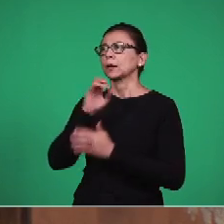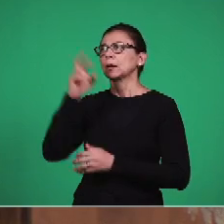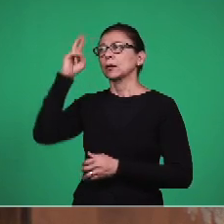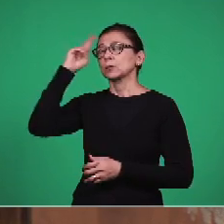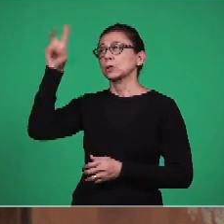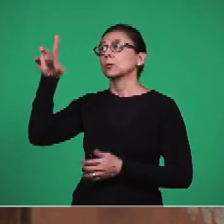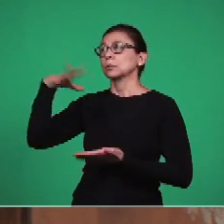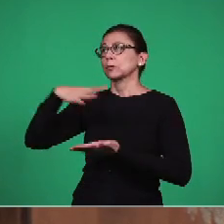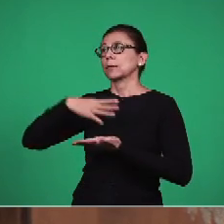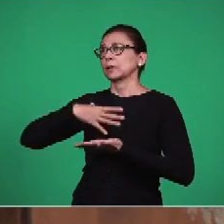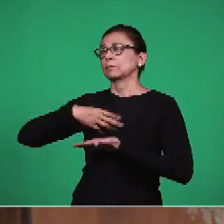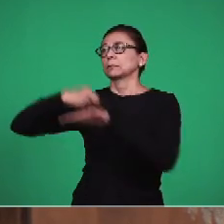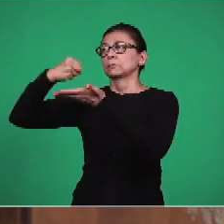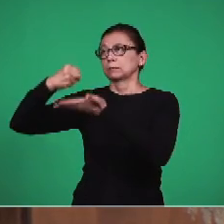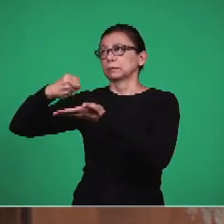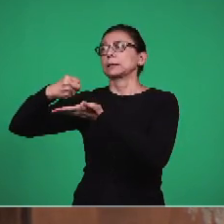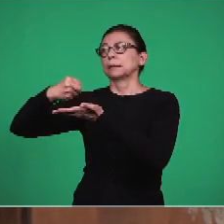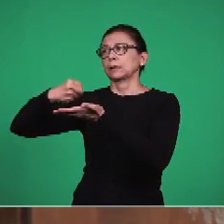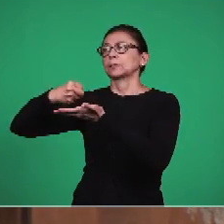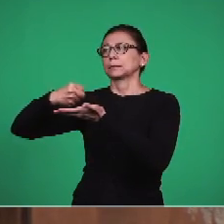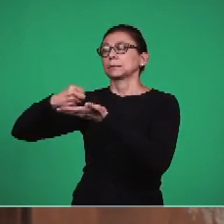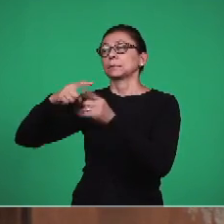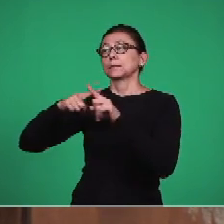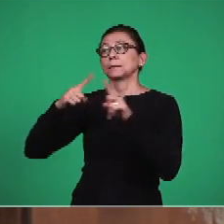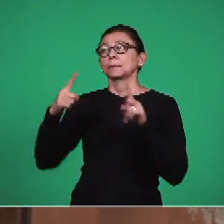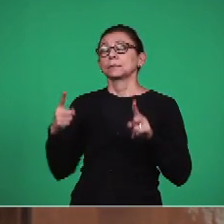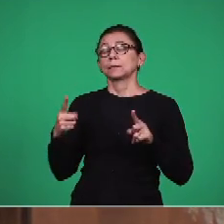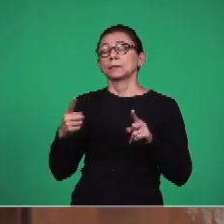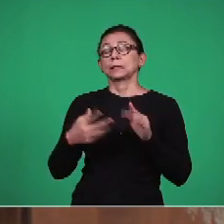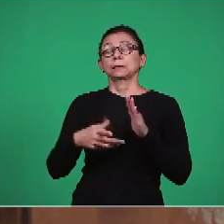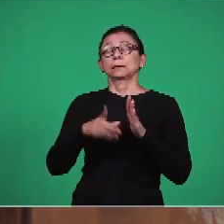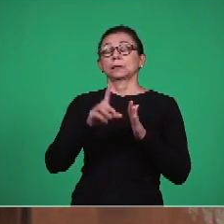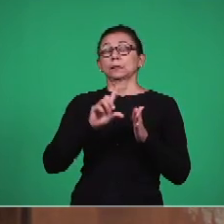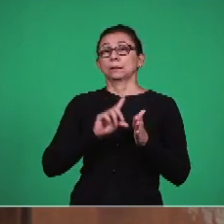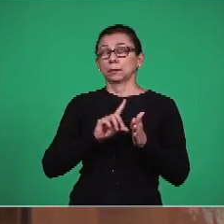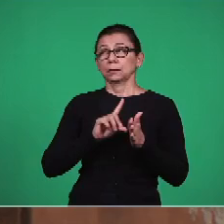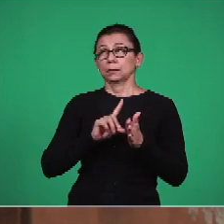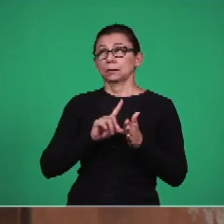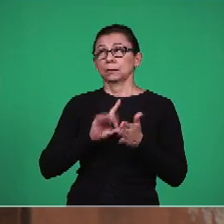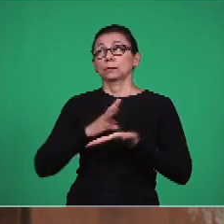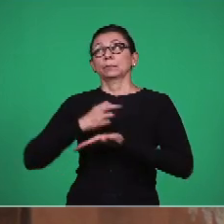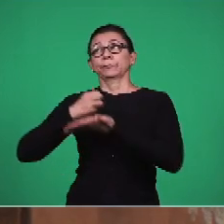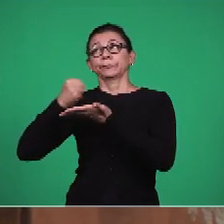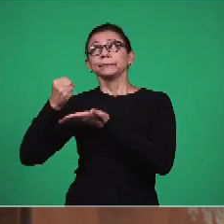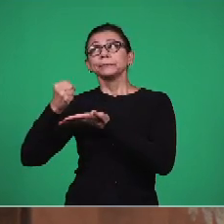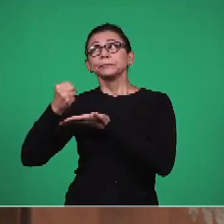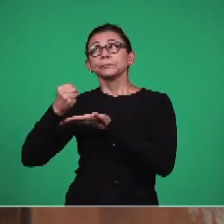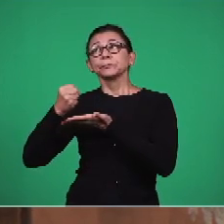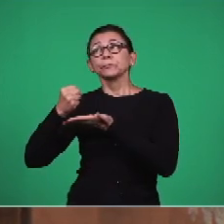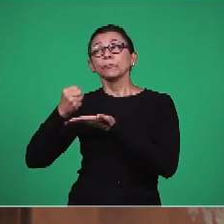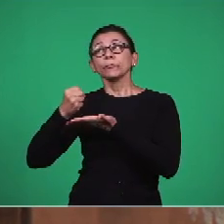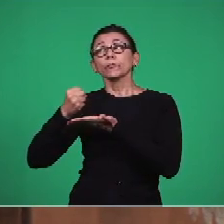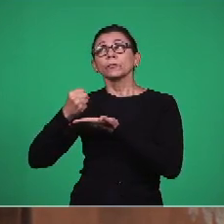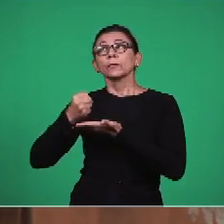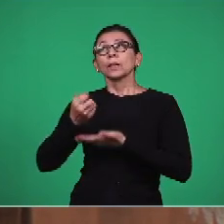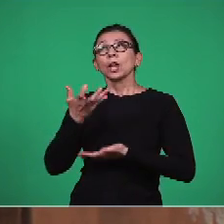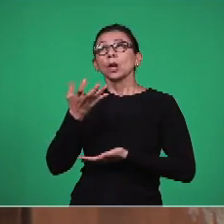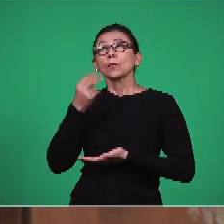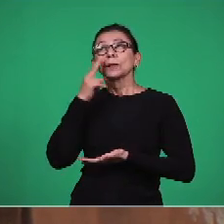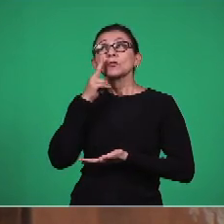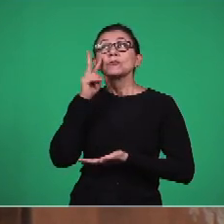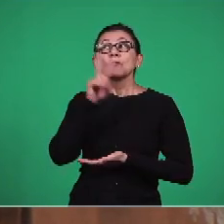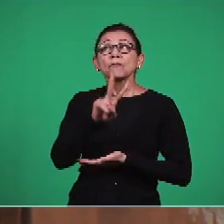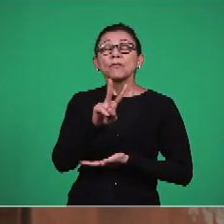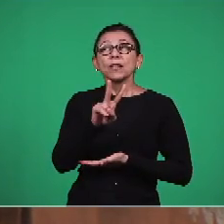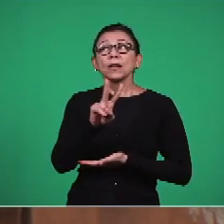levar, mas eu quero, antes do Senhor me levar, eu quero ver os sinais do